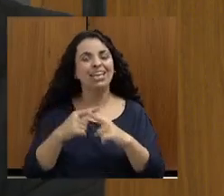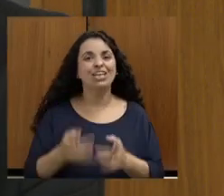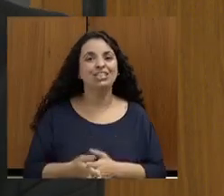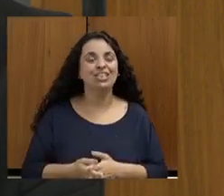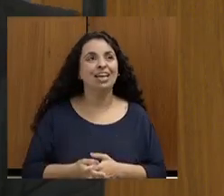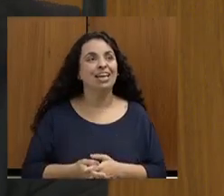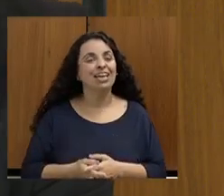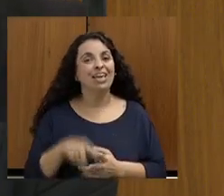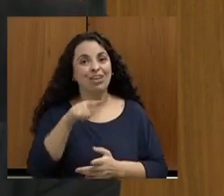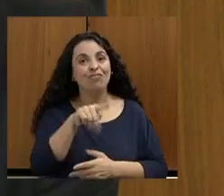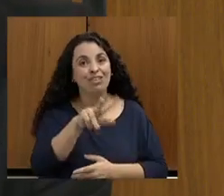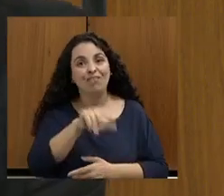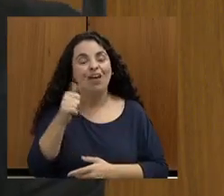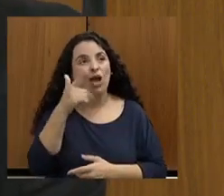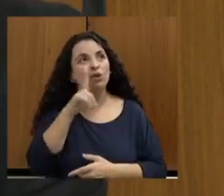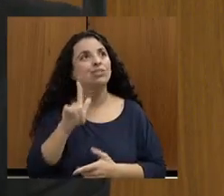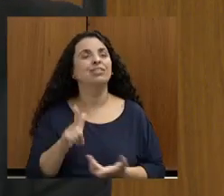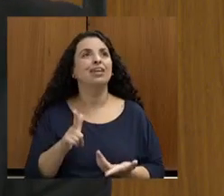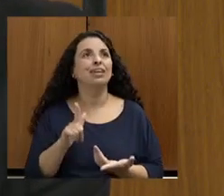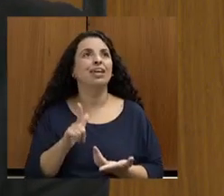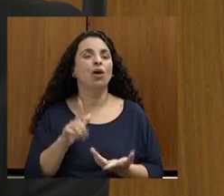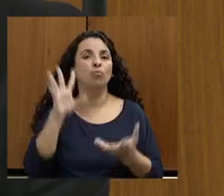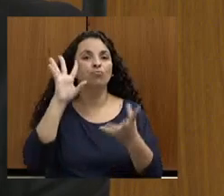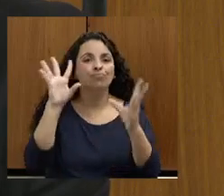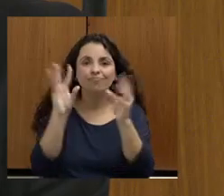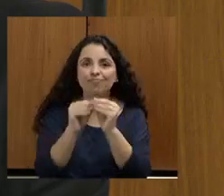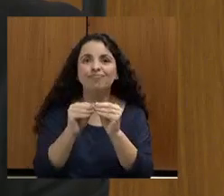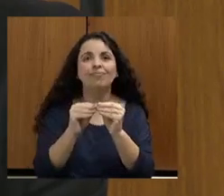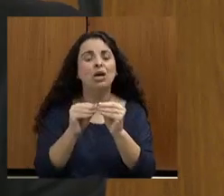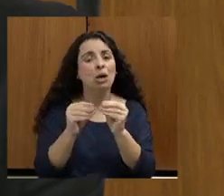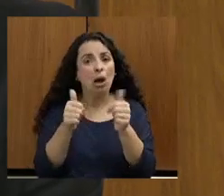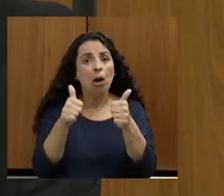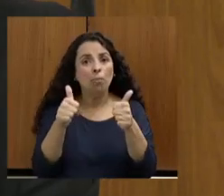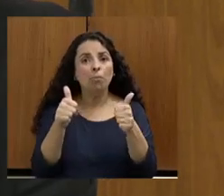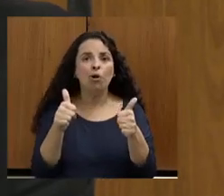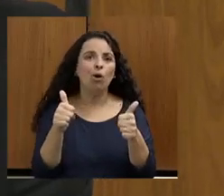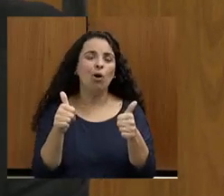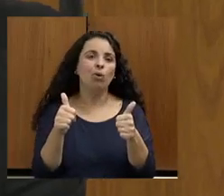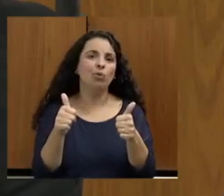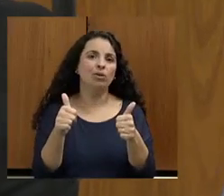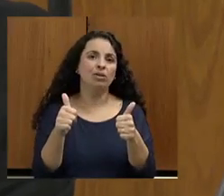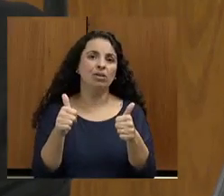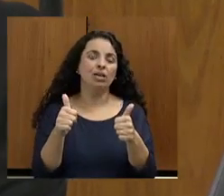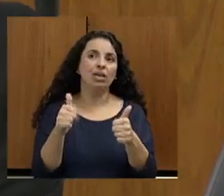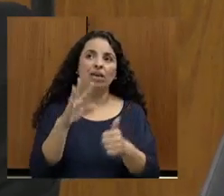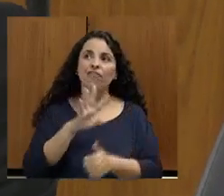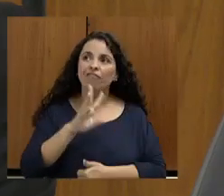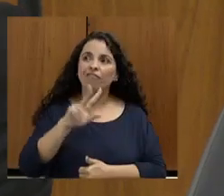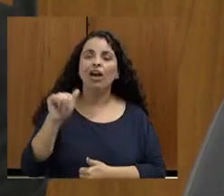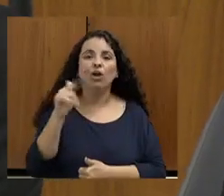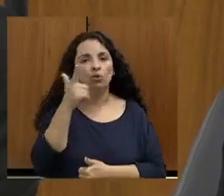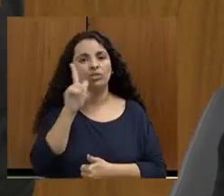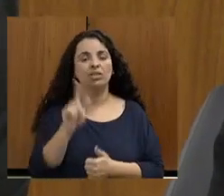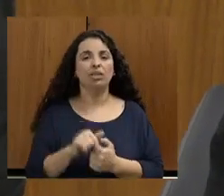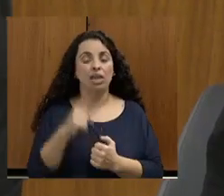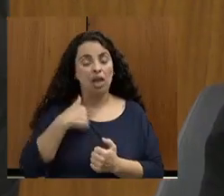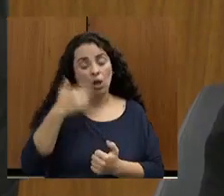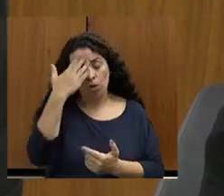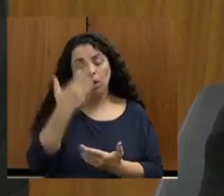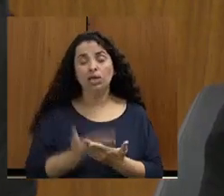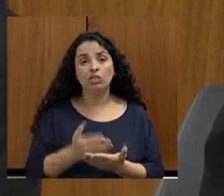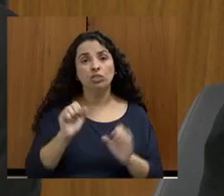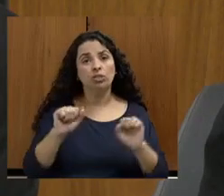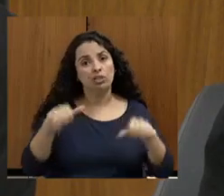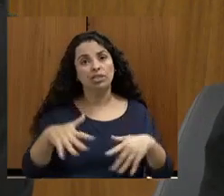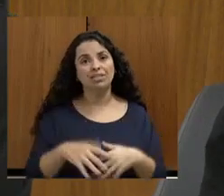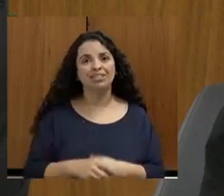que vocês vão chegar a um bom, a um bom grado desse processo, eu quero crer que sim, porque a